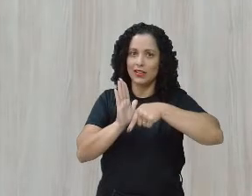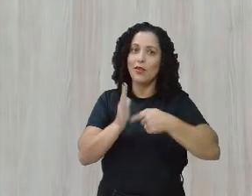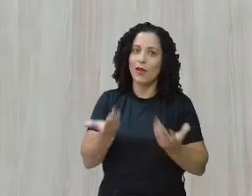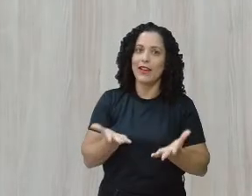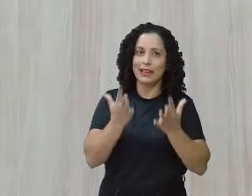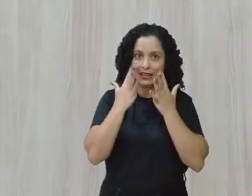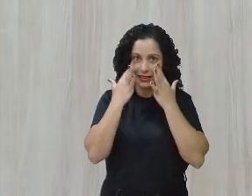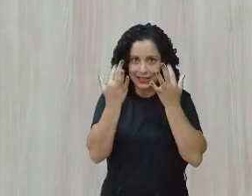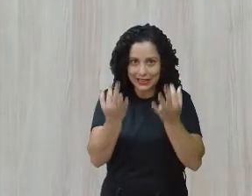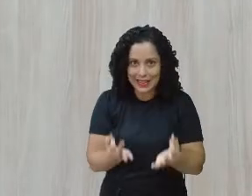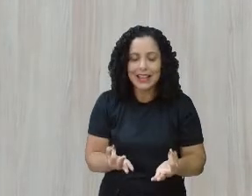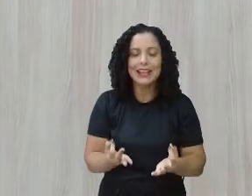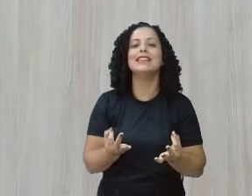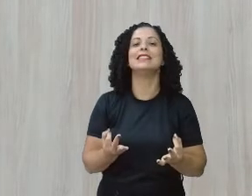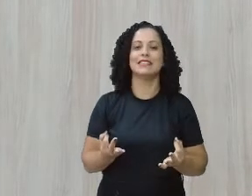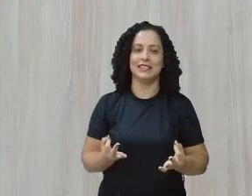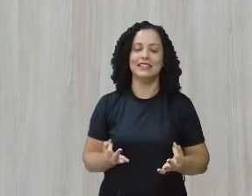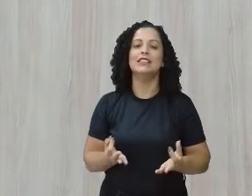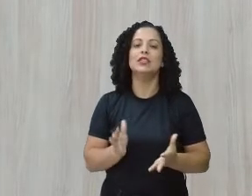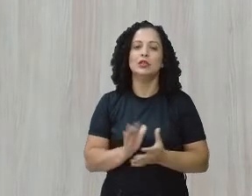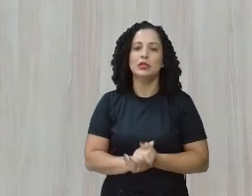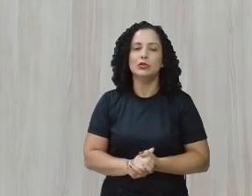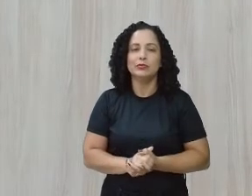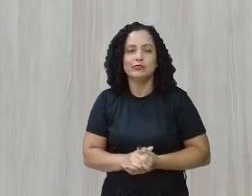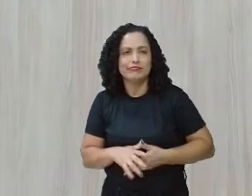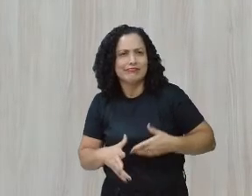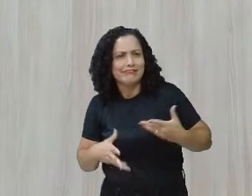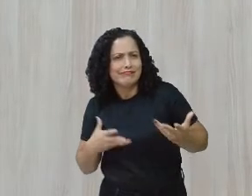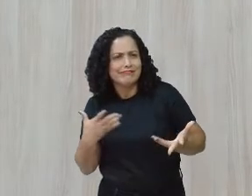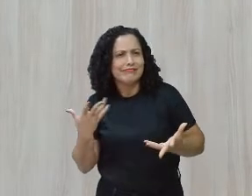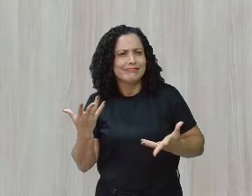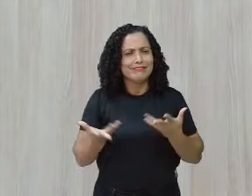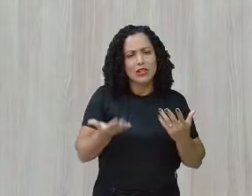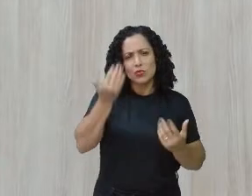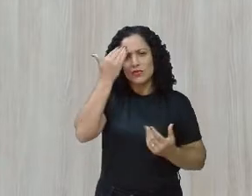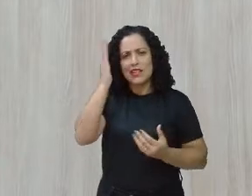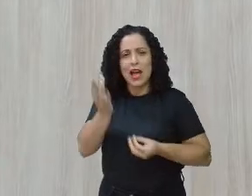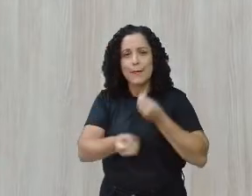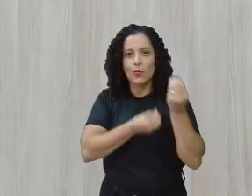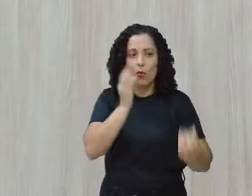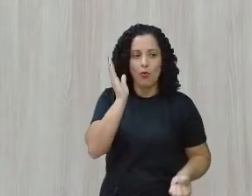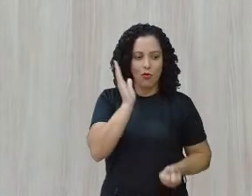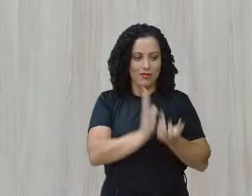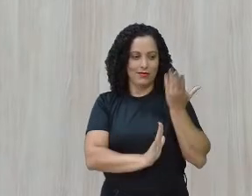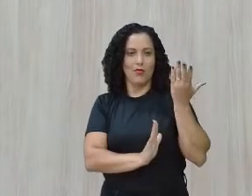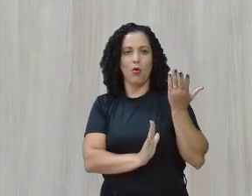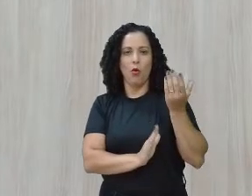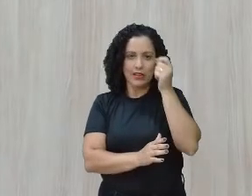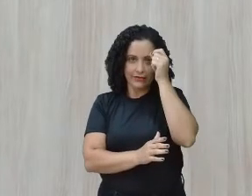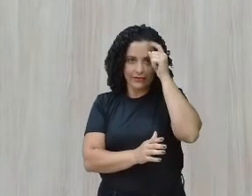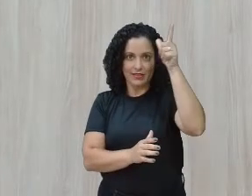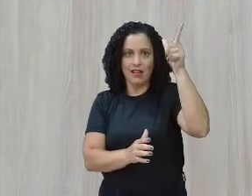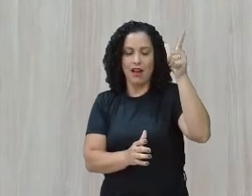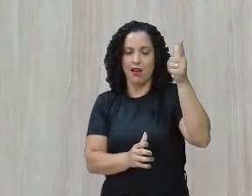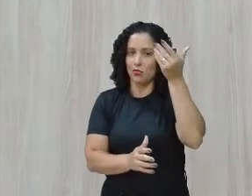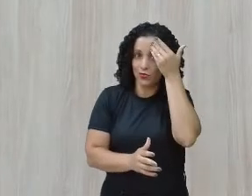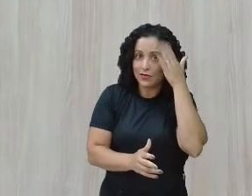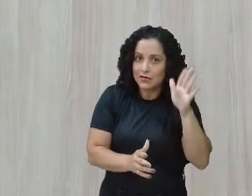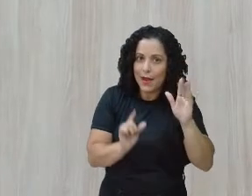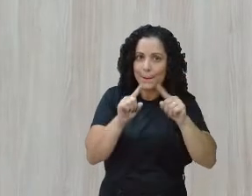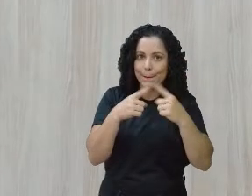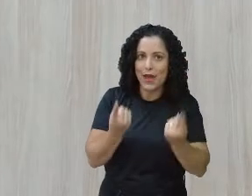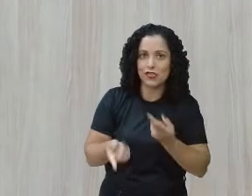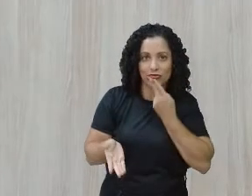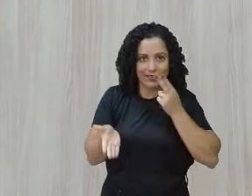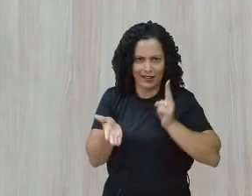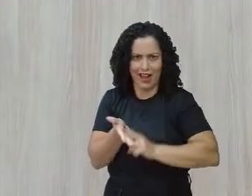atrativo, né, porque ele é misterioso, e a gente não sabe de onde veio, nem como foi produzida a primeira carta. A gente só sabe que depois